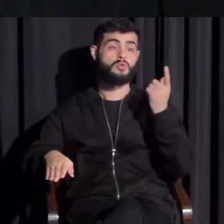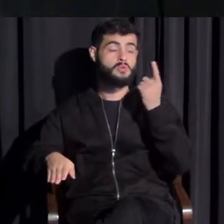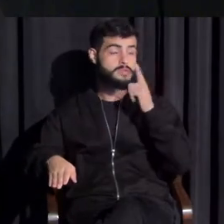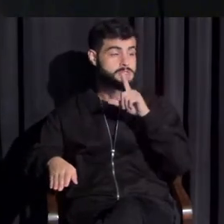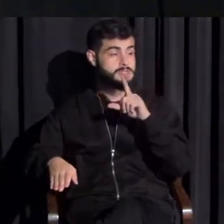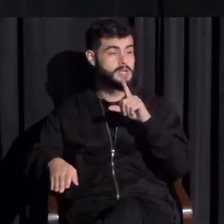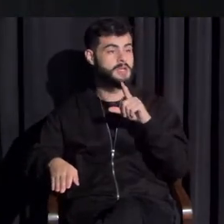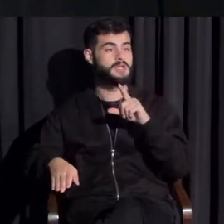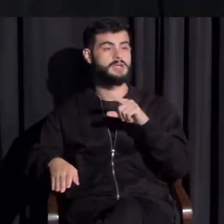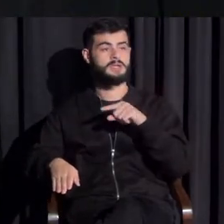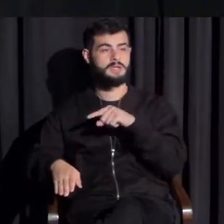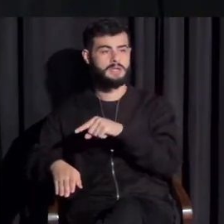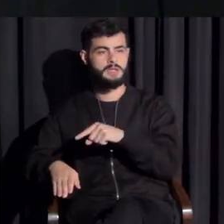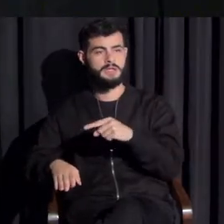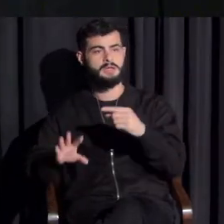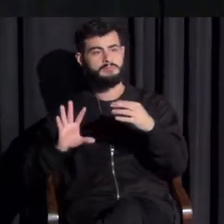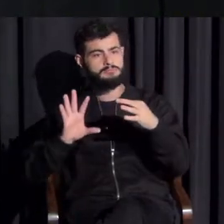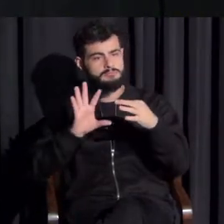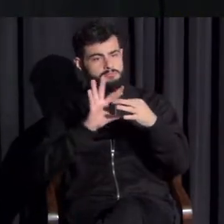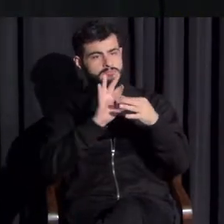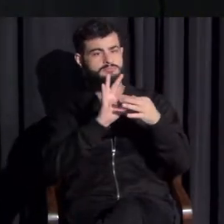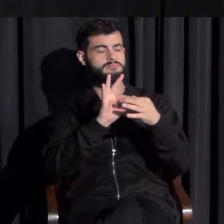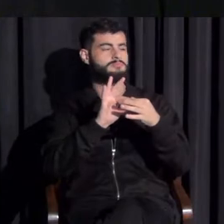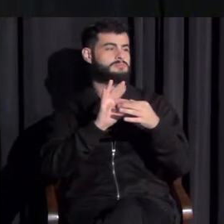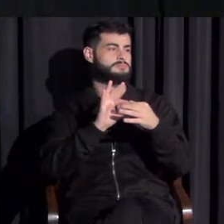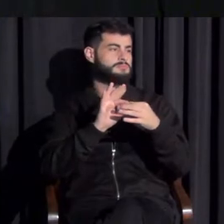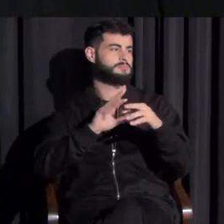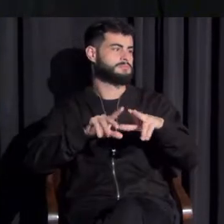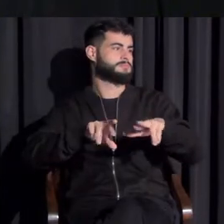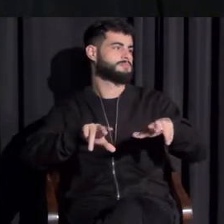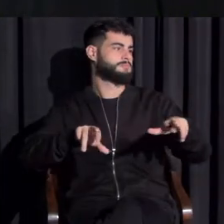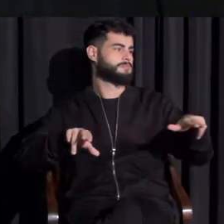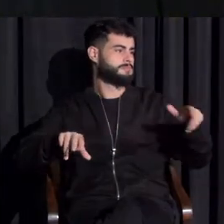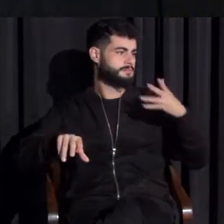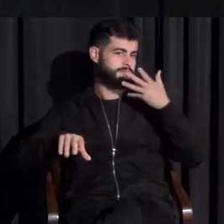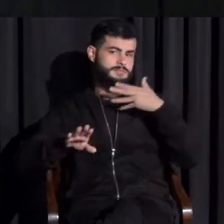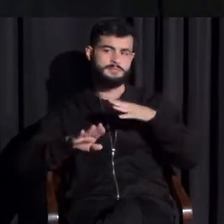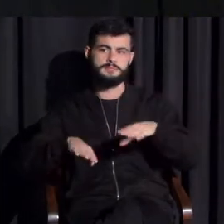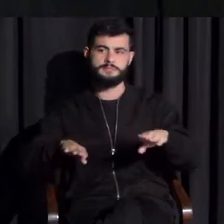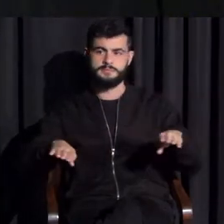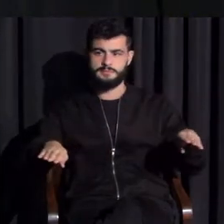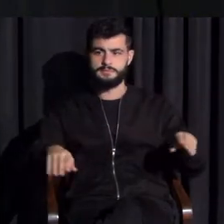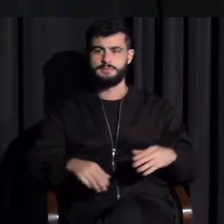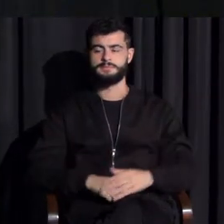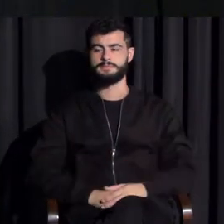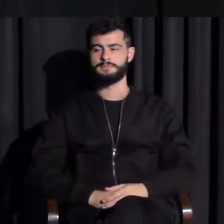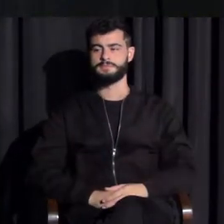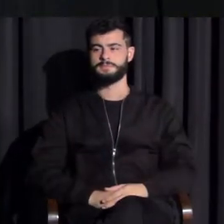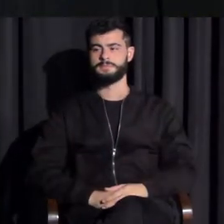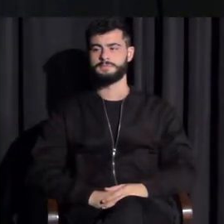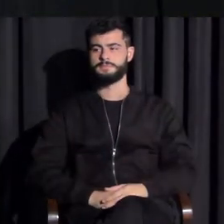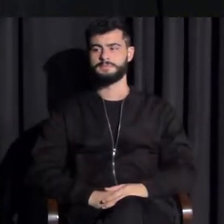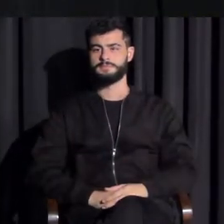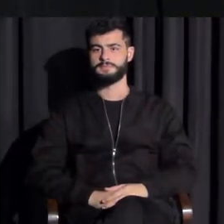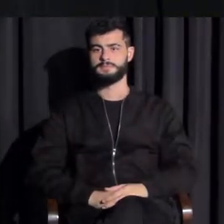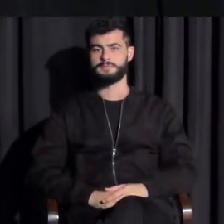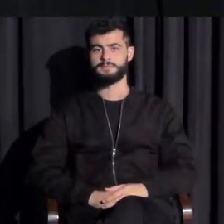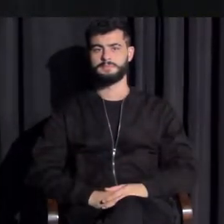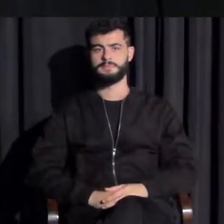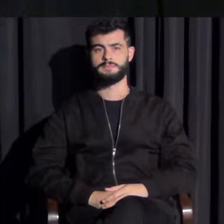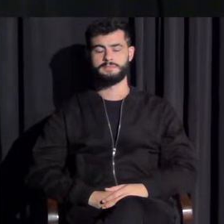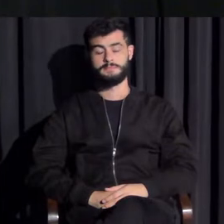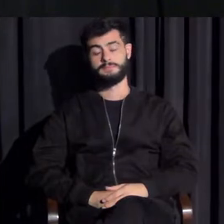muito todas as crianças. A intenção aqui, e tanto eu quanto o João